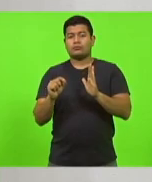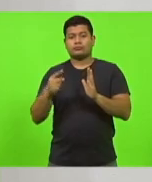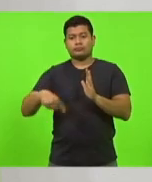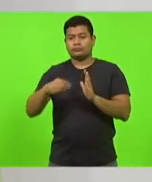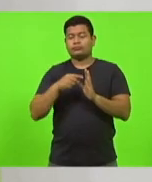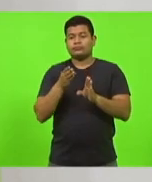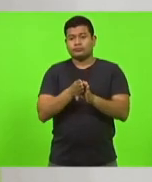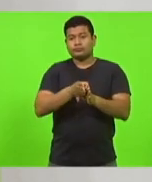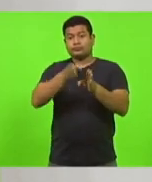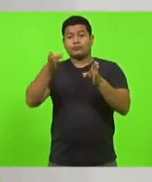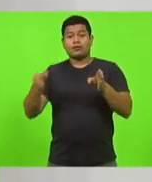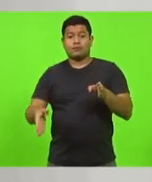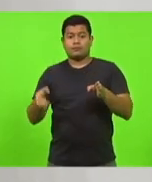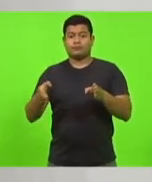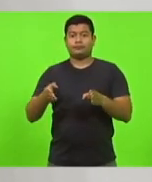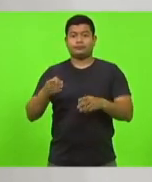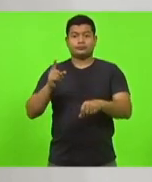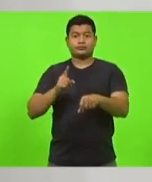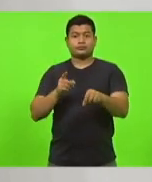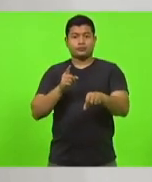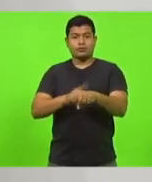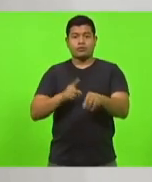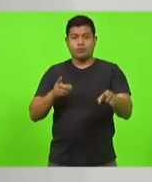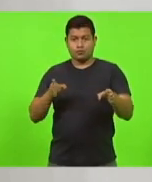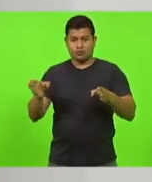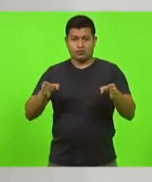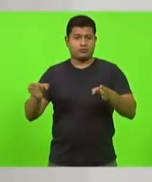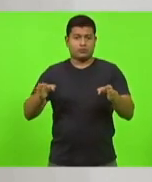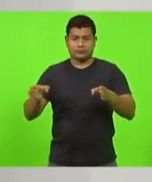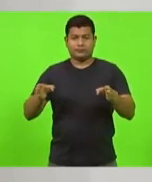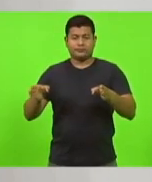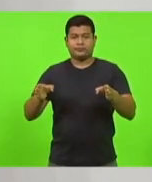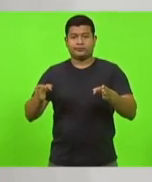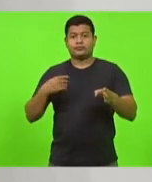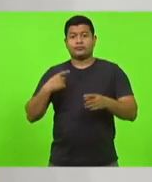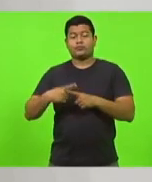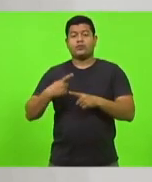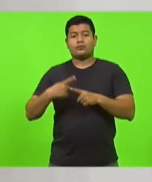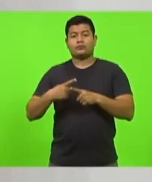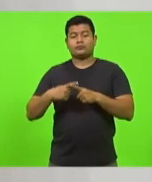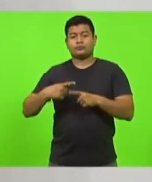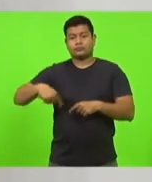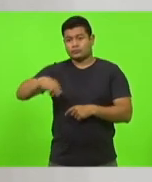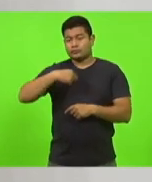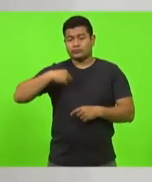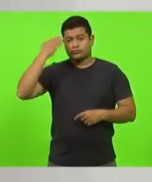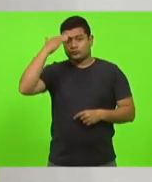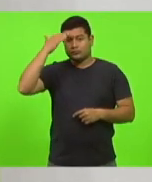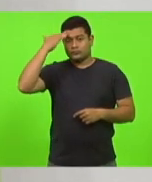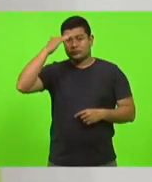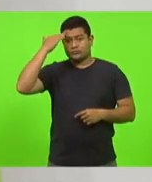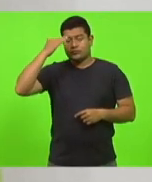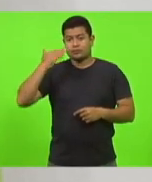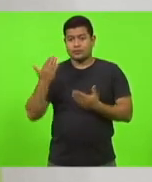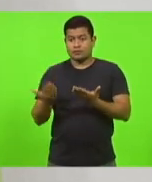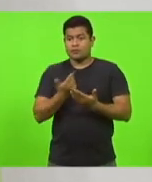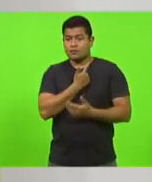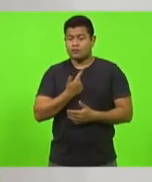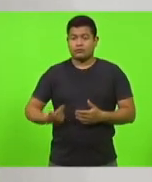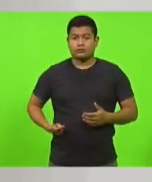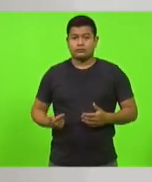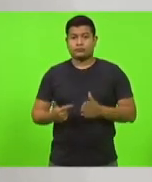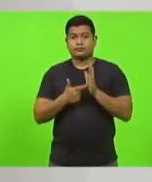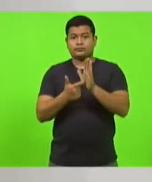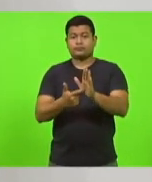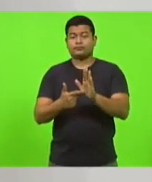o prazo a pedido do governo, porque nós entendíamos que o governo ia apresentar uma proposta